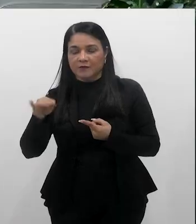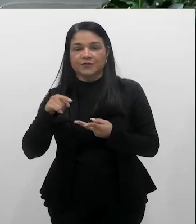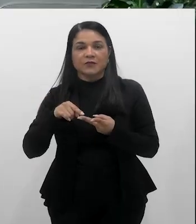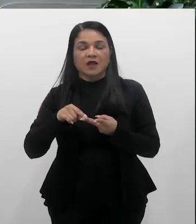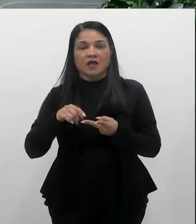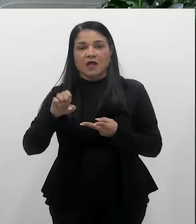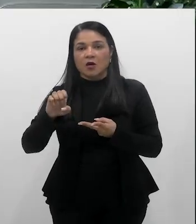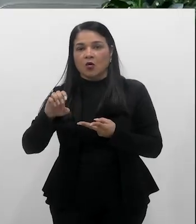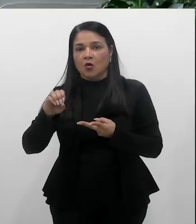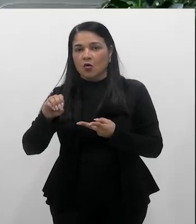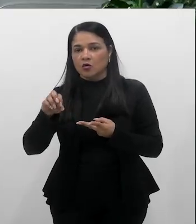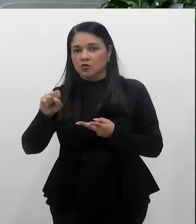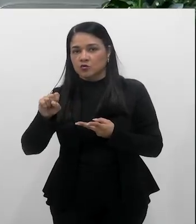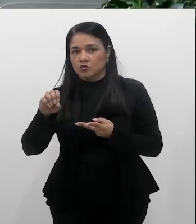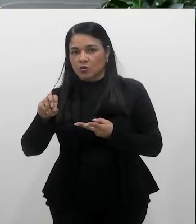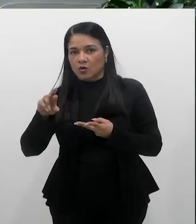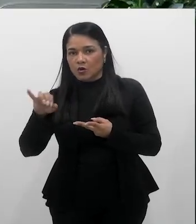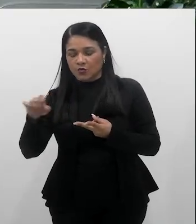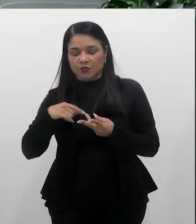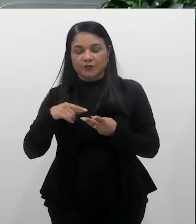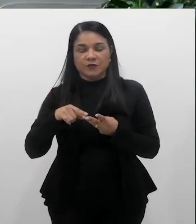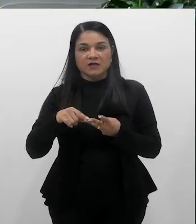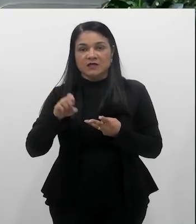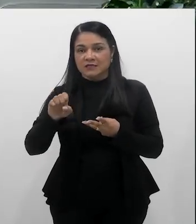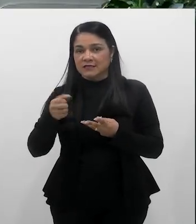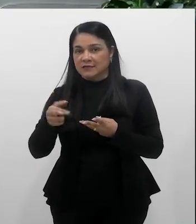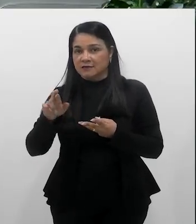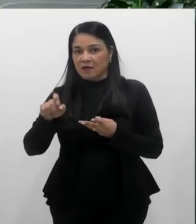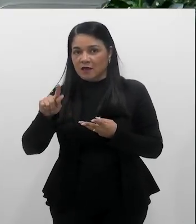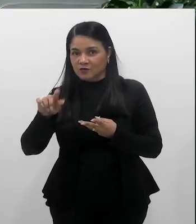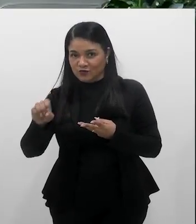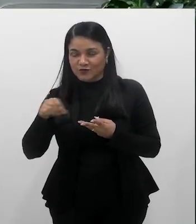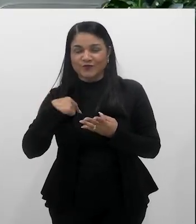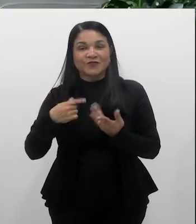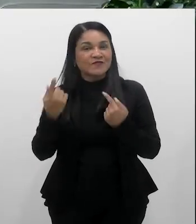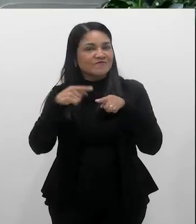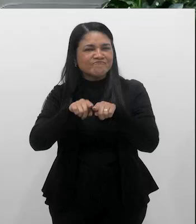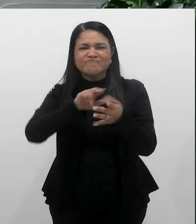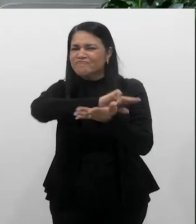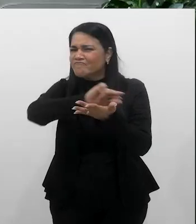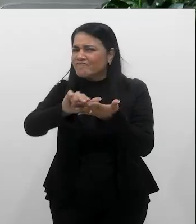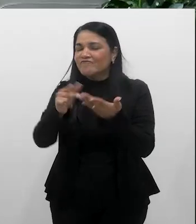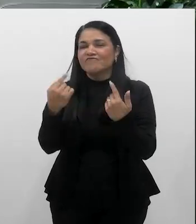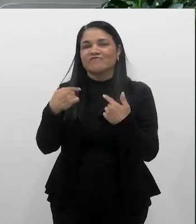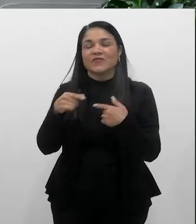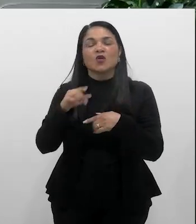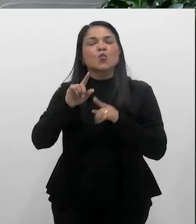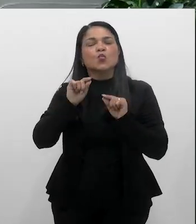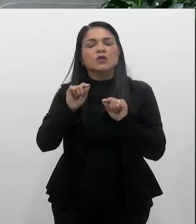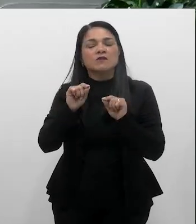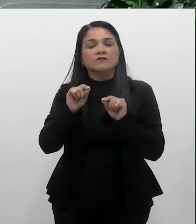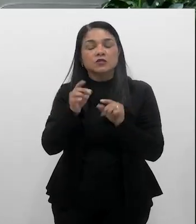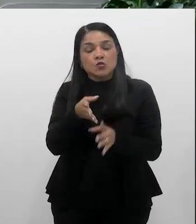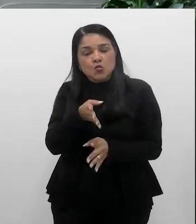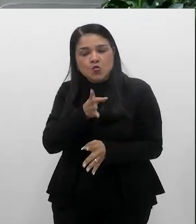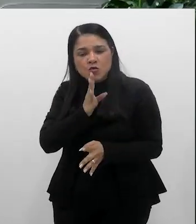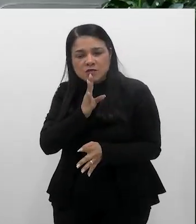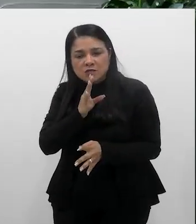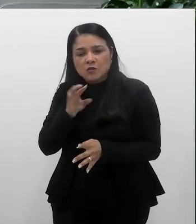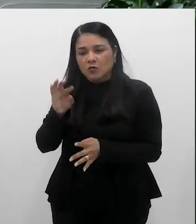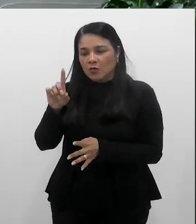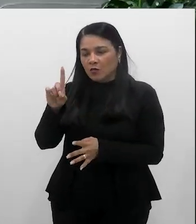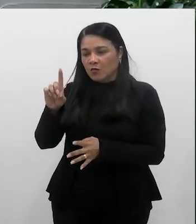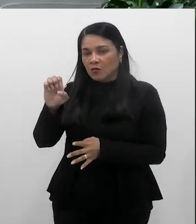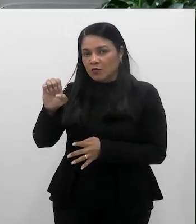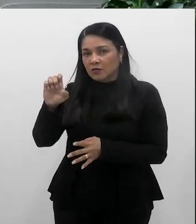Marques, Osório Peixoto, Sérgio Fonseca. Muita gente. Muita gente, é tanta gente. E o que mais te surpreendeu na obra do Délcio? Quando você conheceu